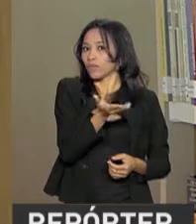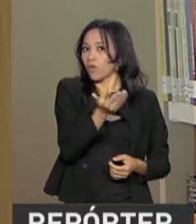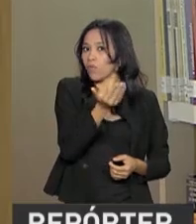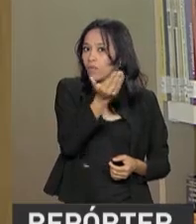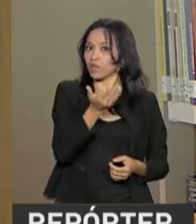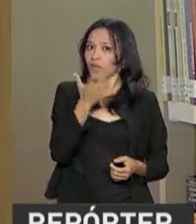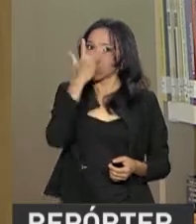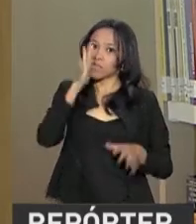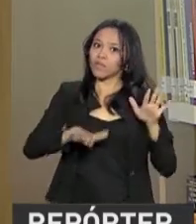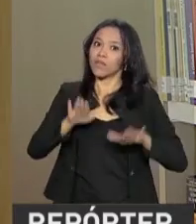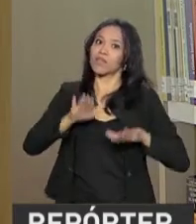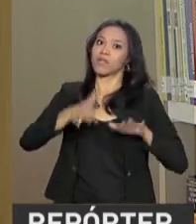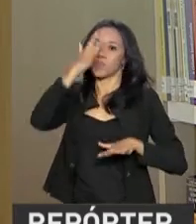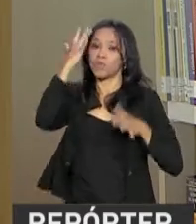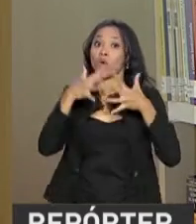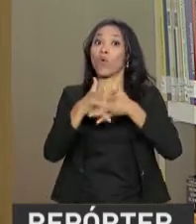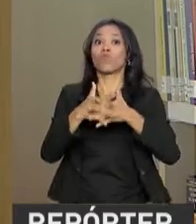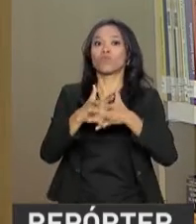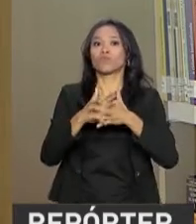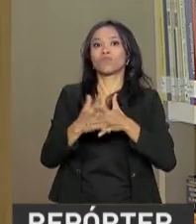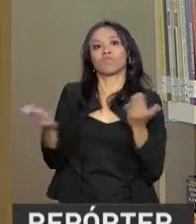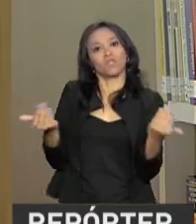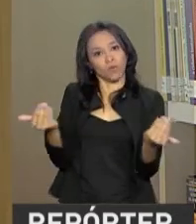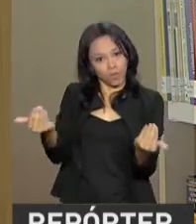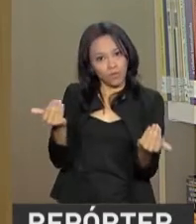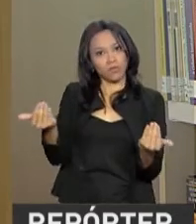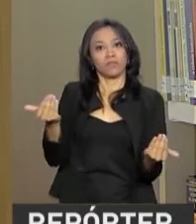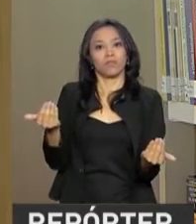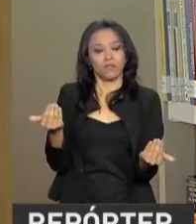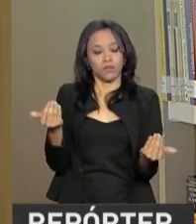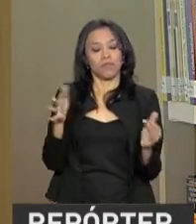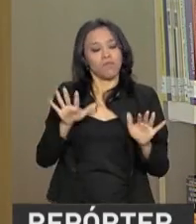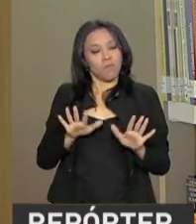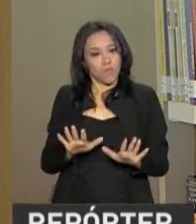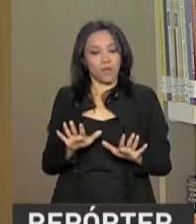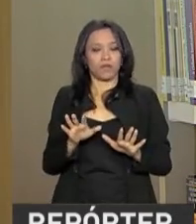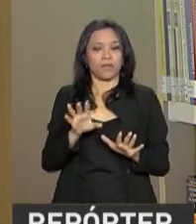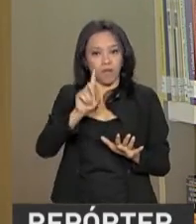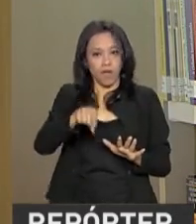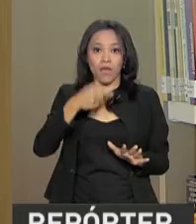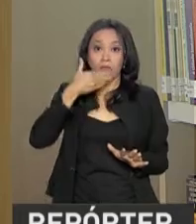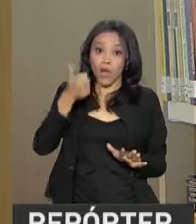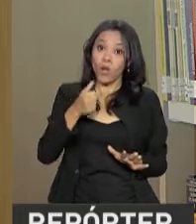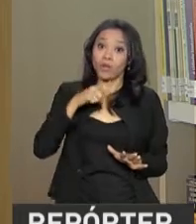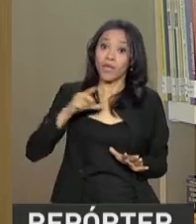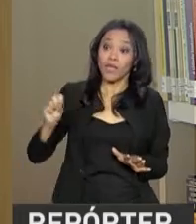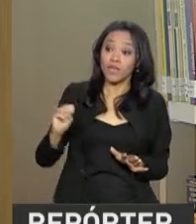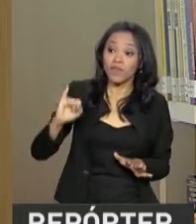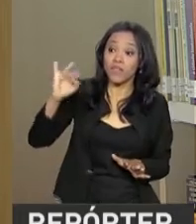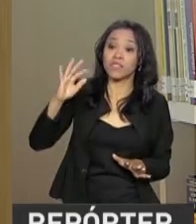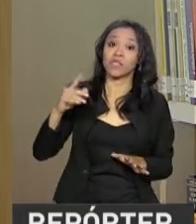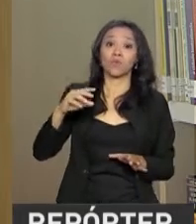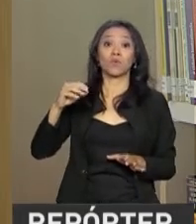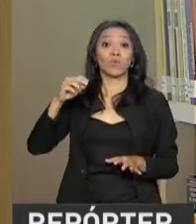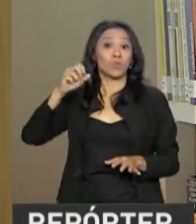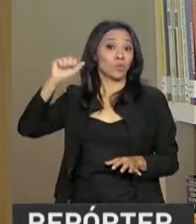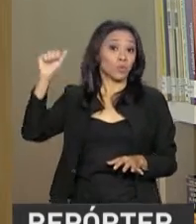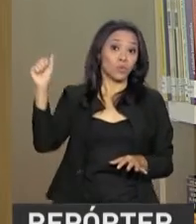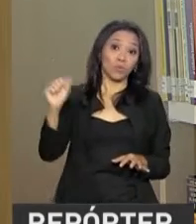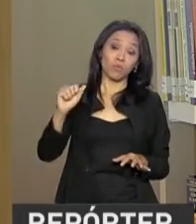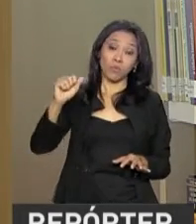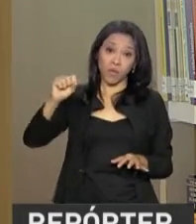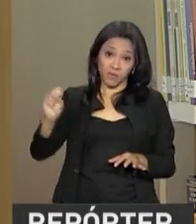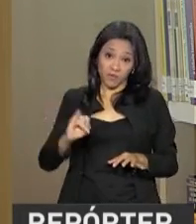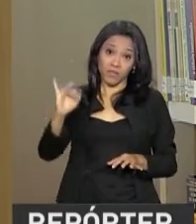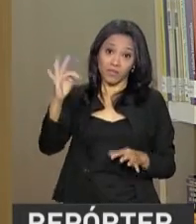vezes confunde um pouco essa análise. Mas é melhor ter inflação do que deflação. E inflação baixa